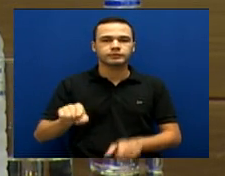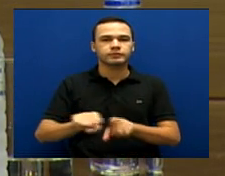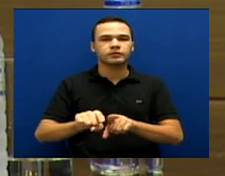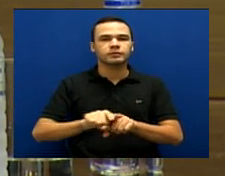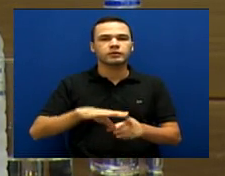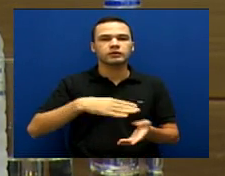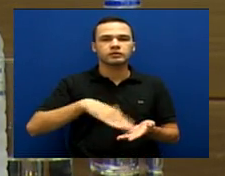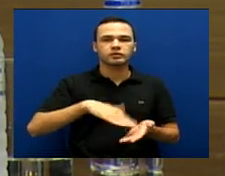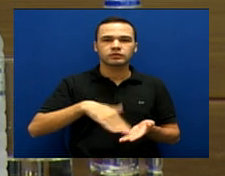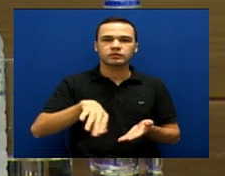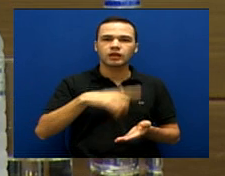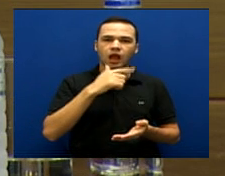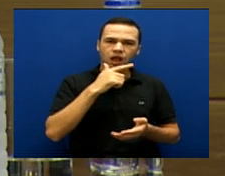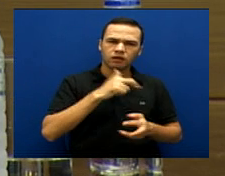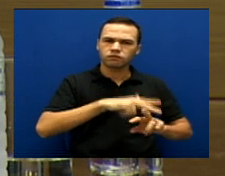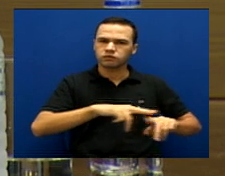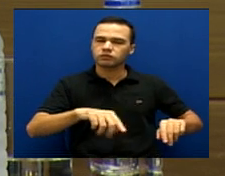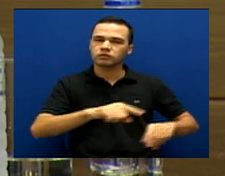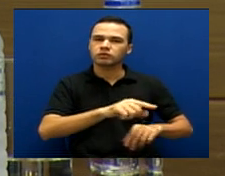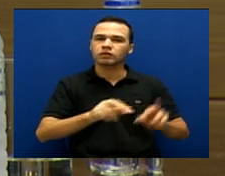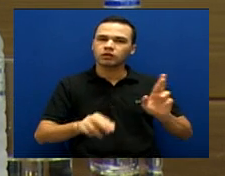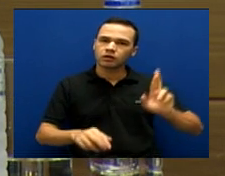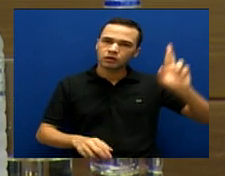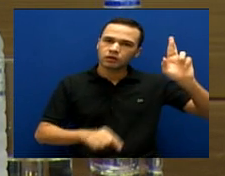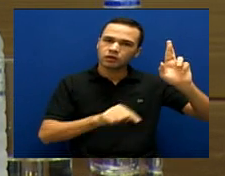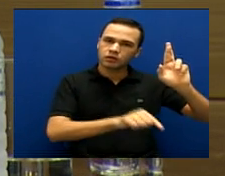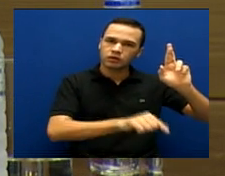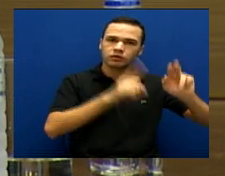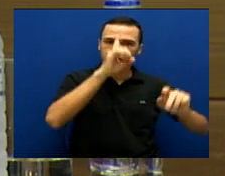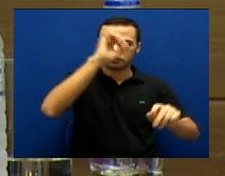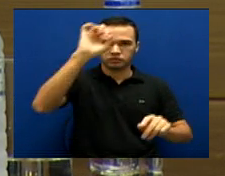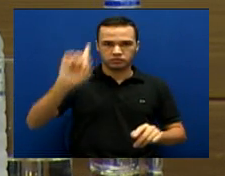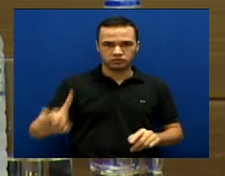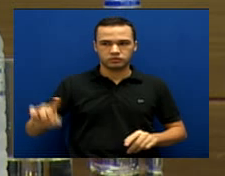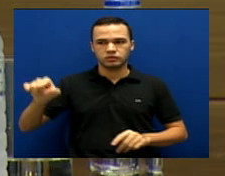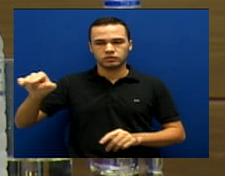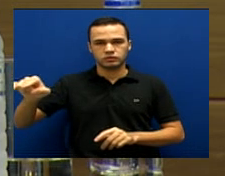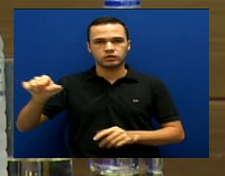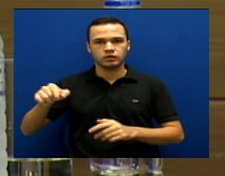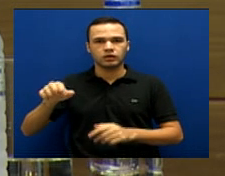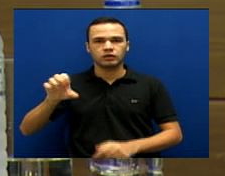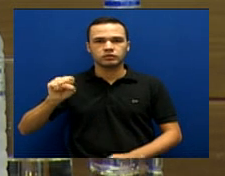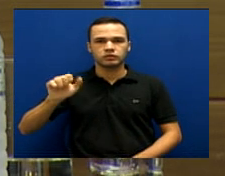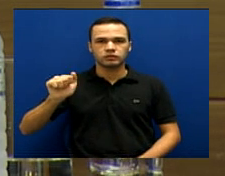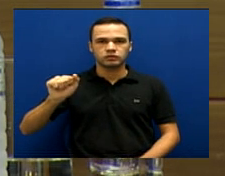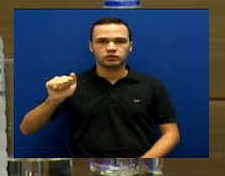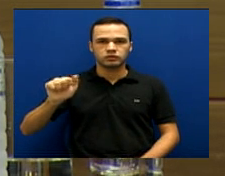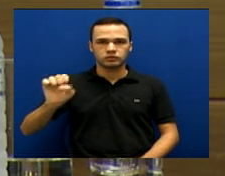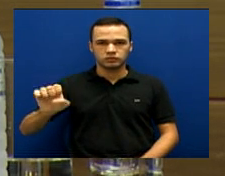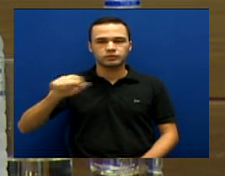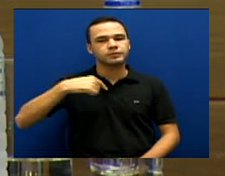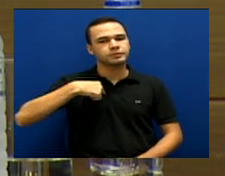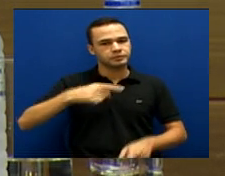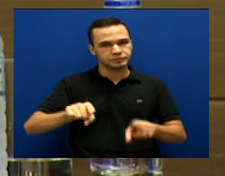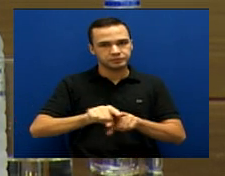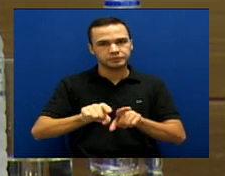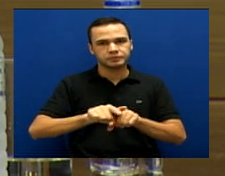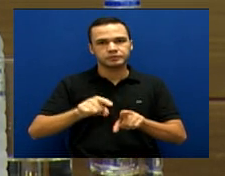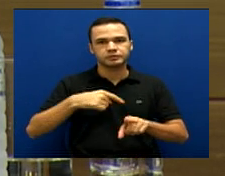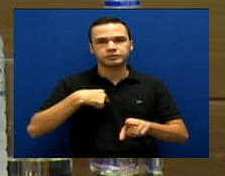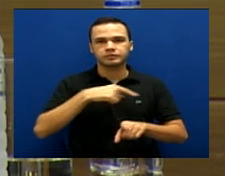secretário de recursos hídricos e atual diretor do saae de sorocaba o meu lar né e também sobre lá